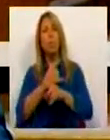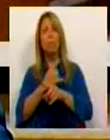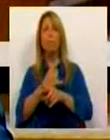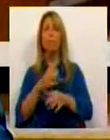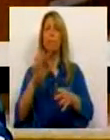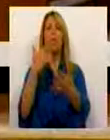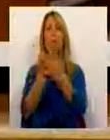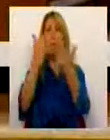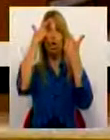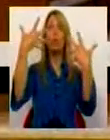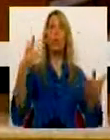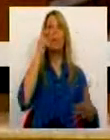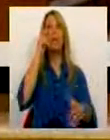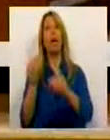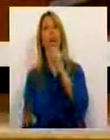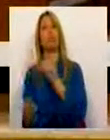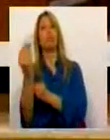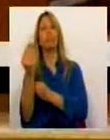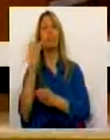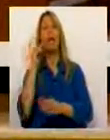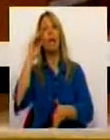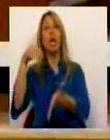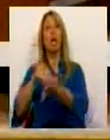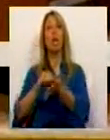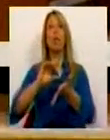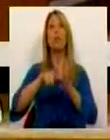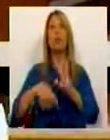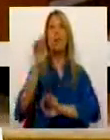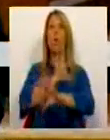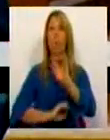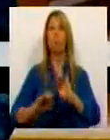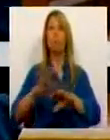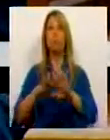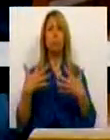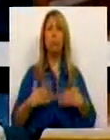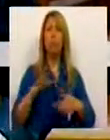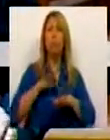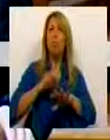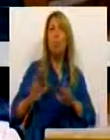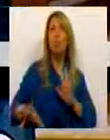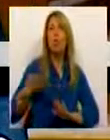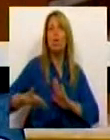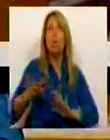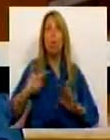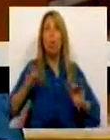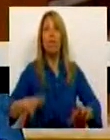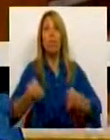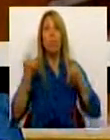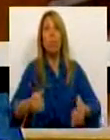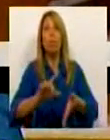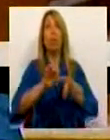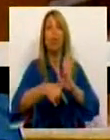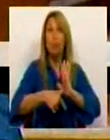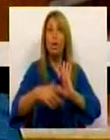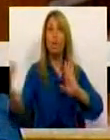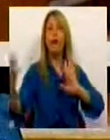europeu: a circunstância de as maiores dúvidas sobre a urgência e inevitabilidade desse projeto provirem